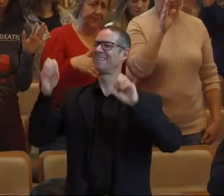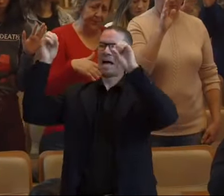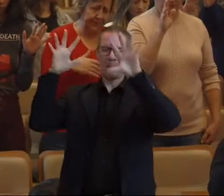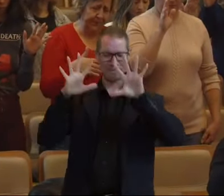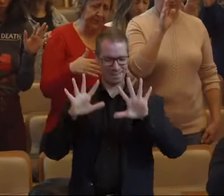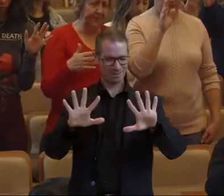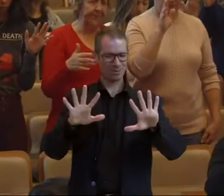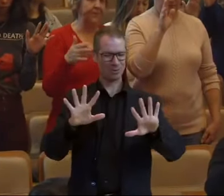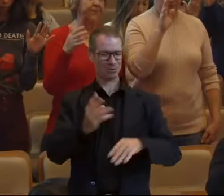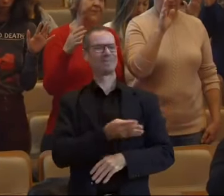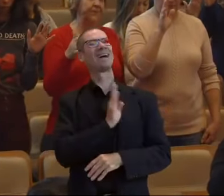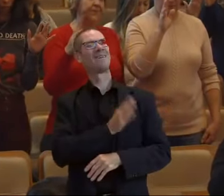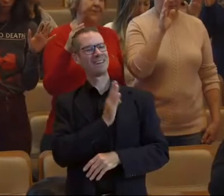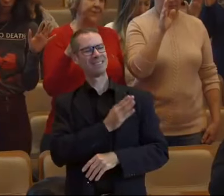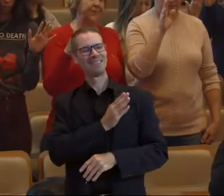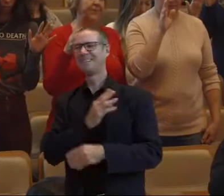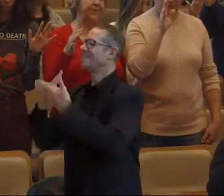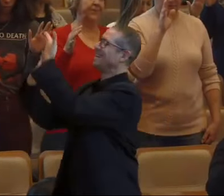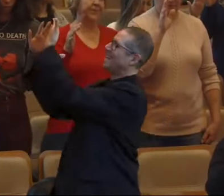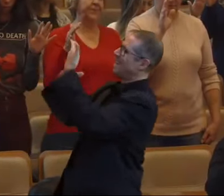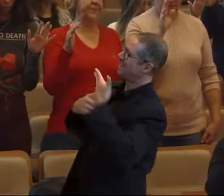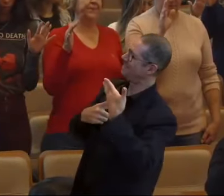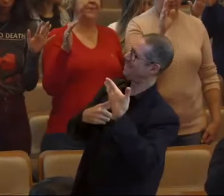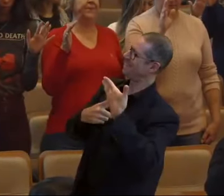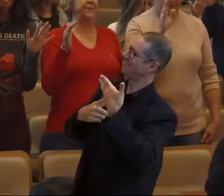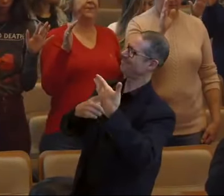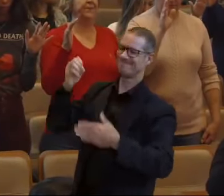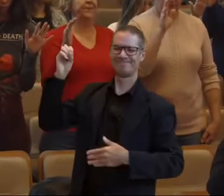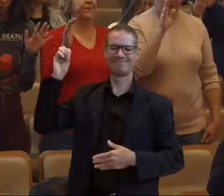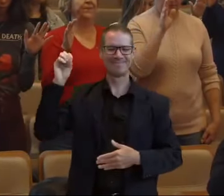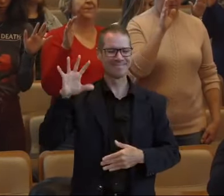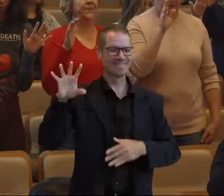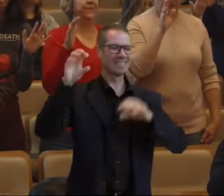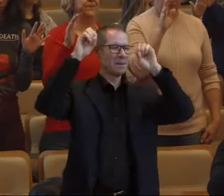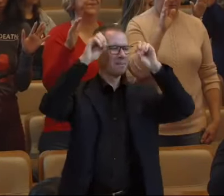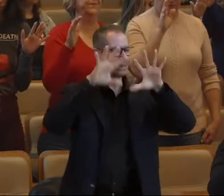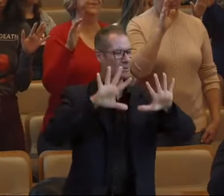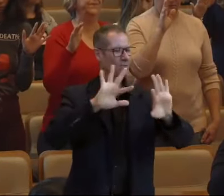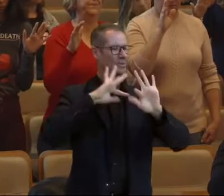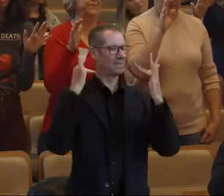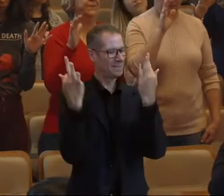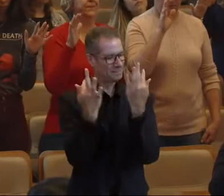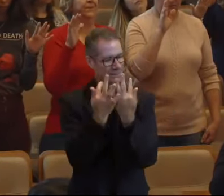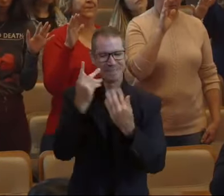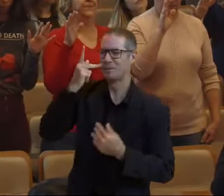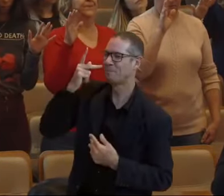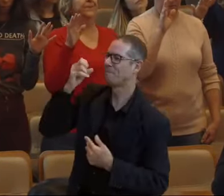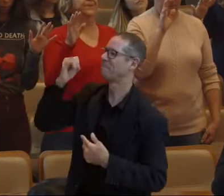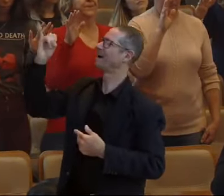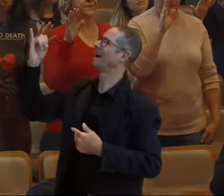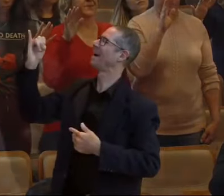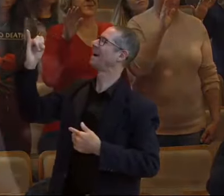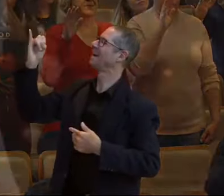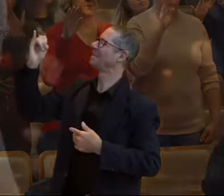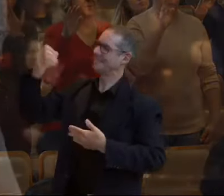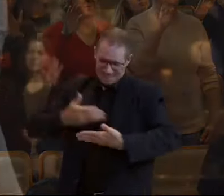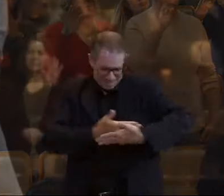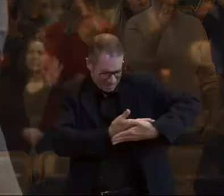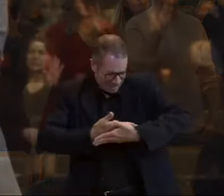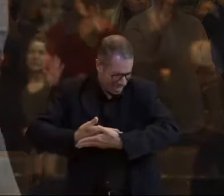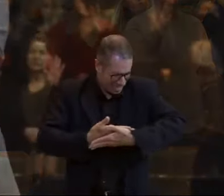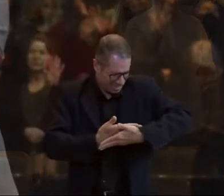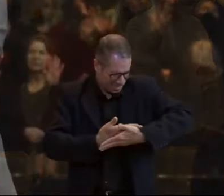sela o coração, revela a tua graça, abençoa a casa, Senhor. Ó Pai, que essa